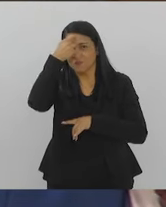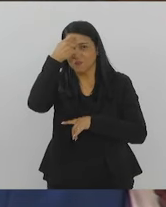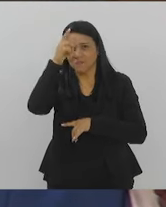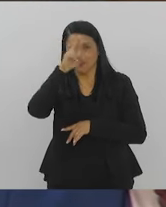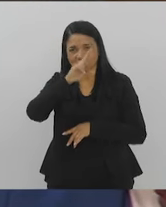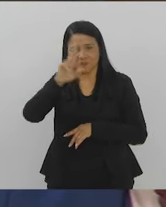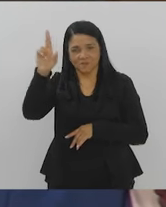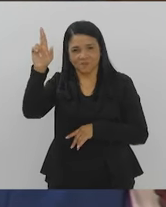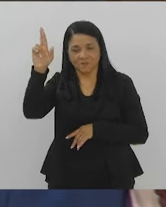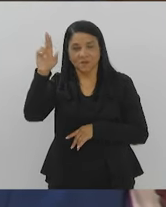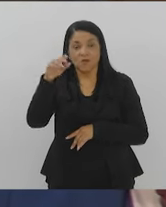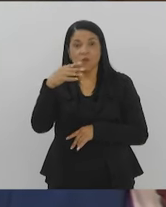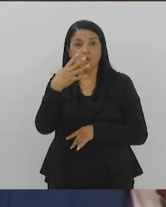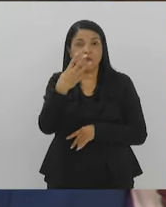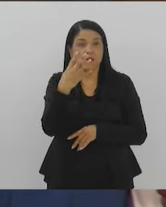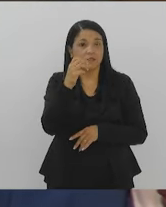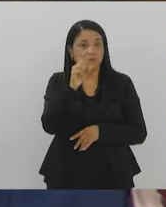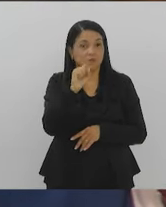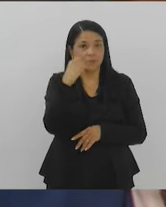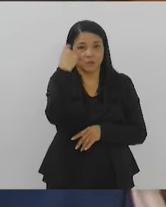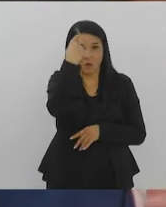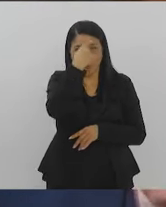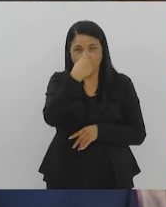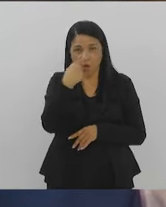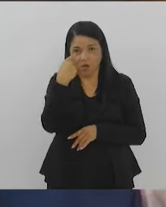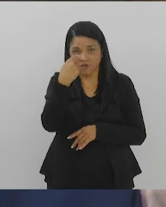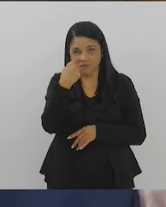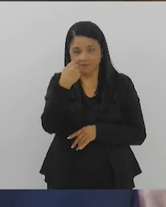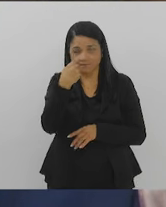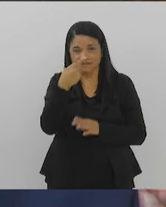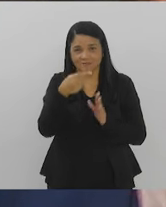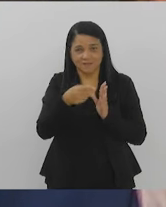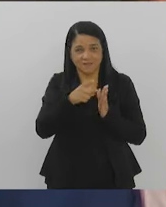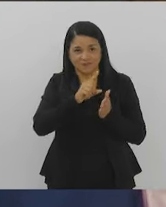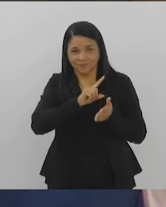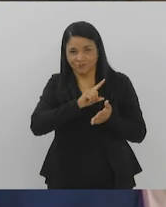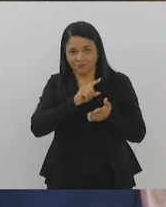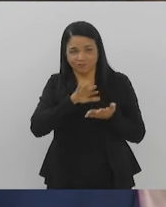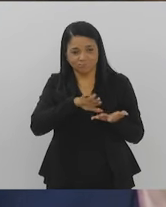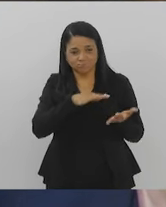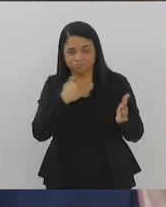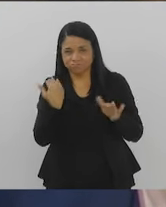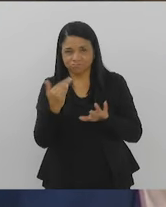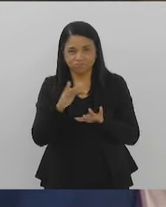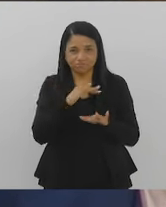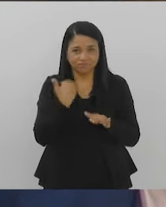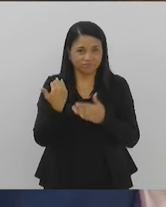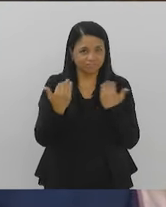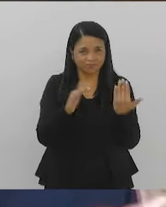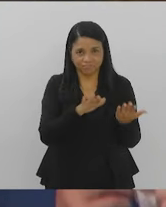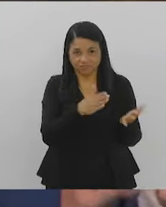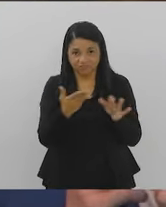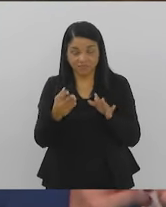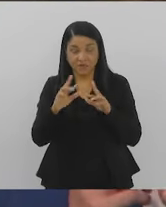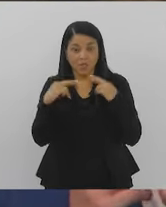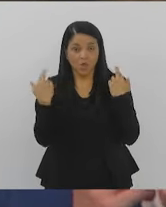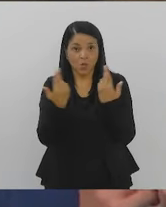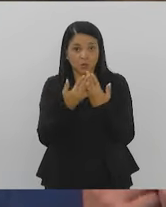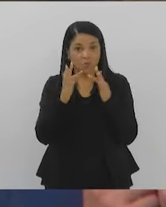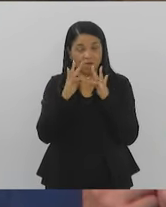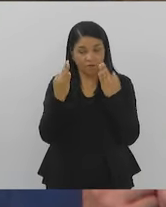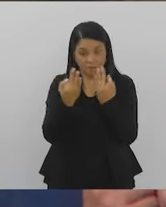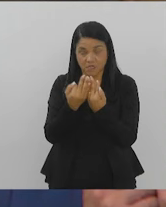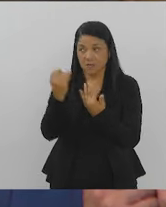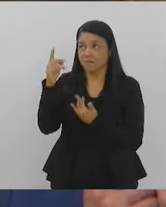Faltando 48 horas para a sua partida, ele reúne a família e diz: Jesus esteve aqui